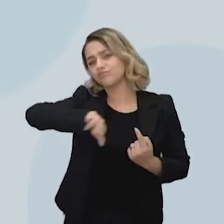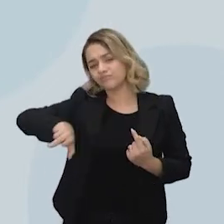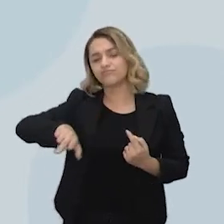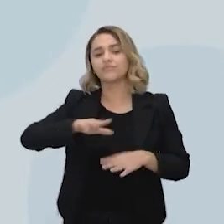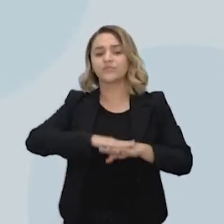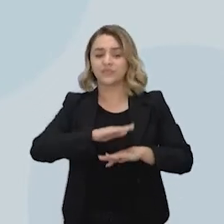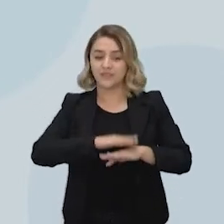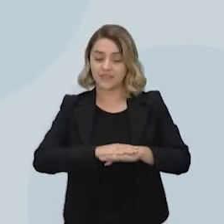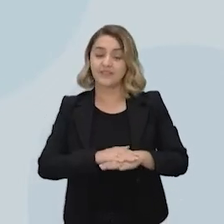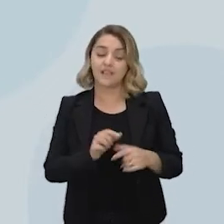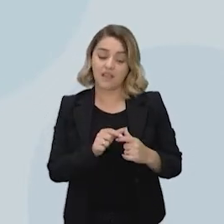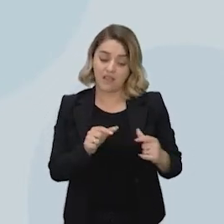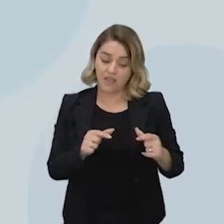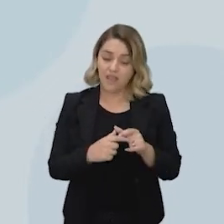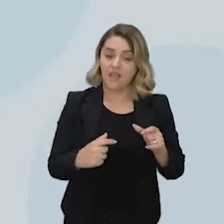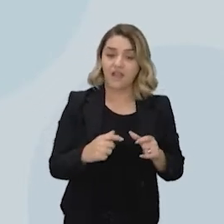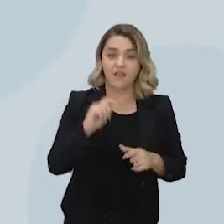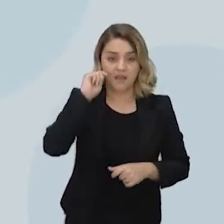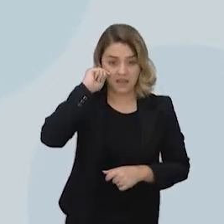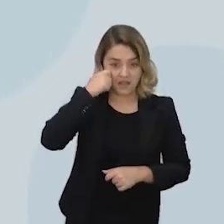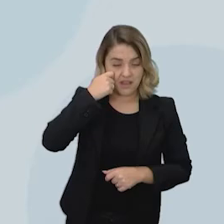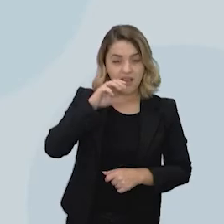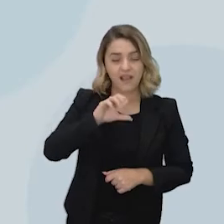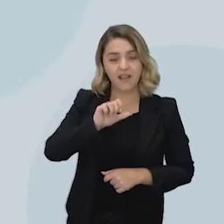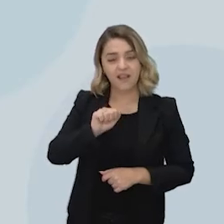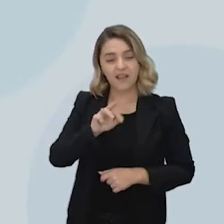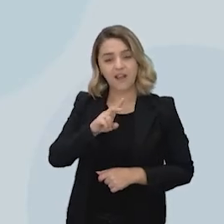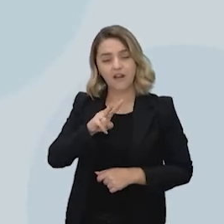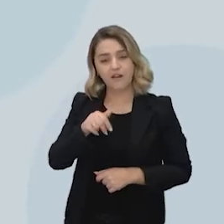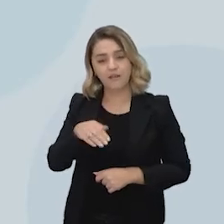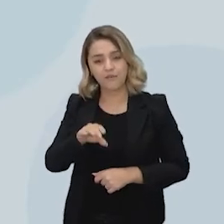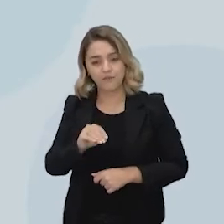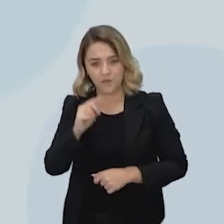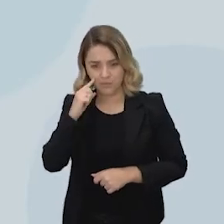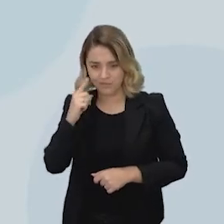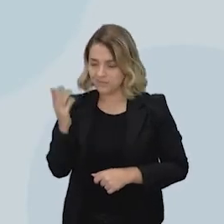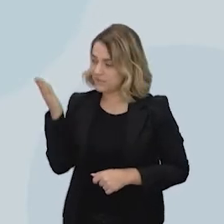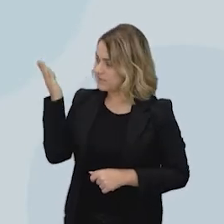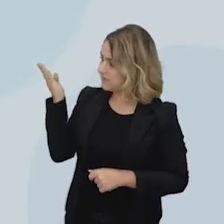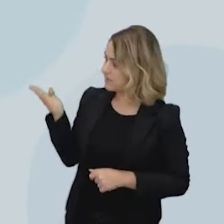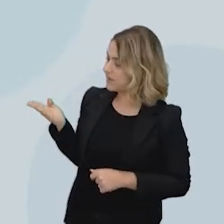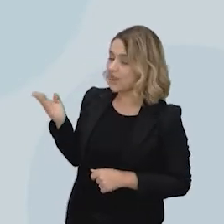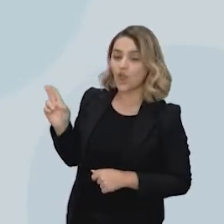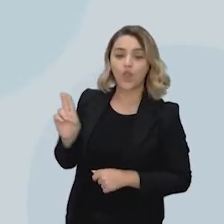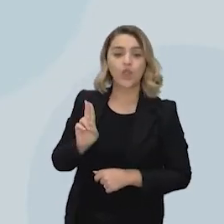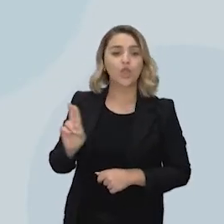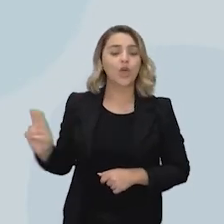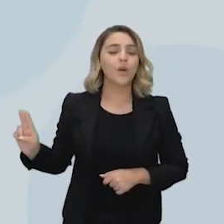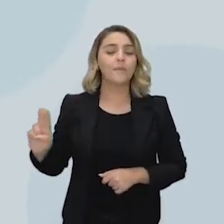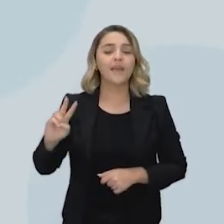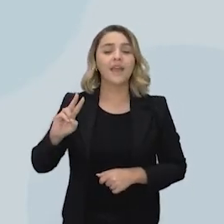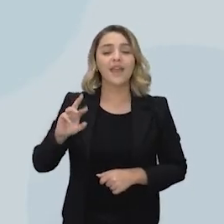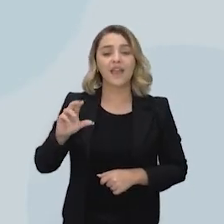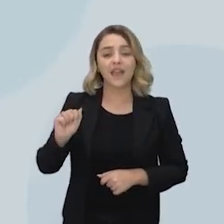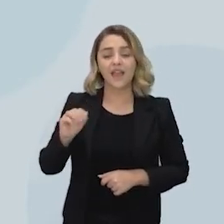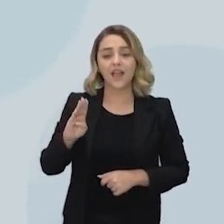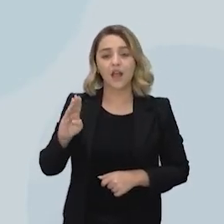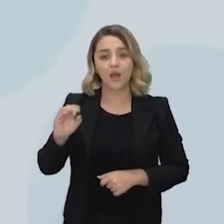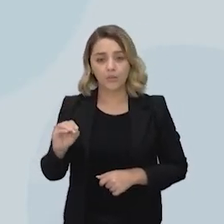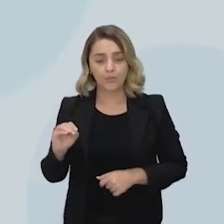carvão vegetal. Esse que está na tela agora, por exemplo, ele tem esse nome chamado rabo quente, tá? É um